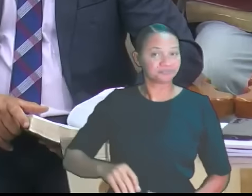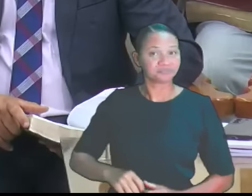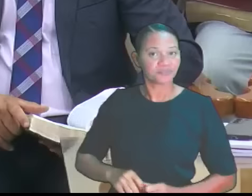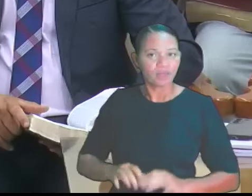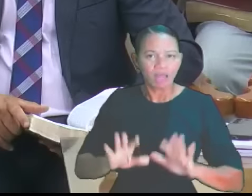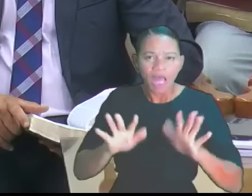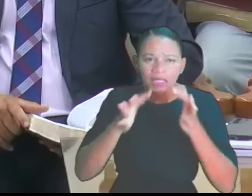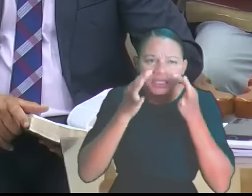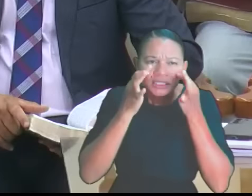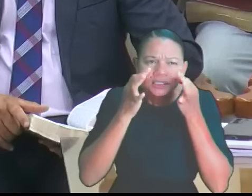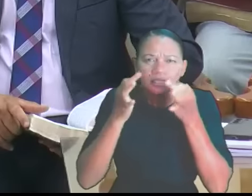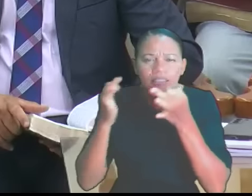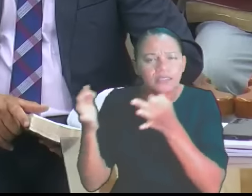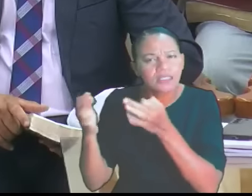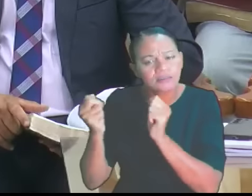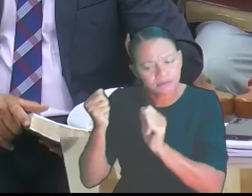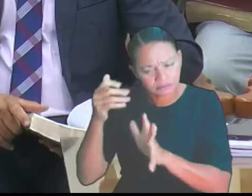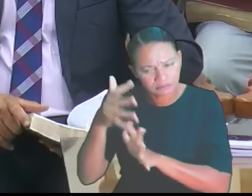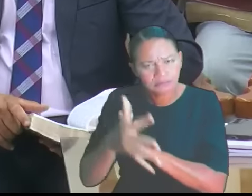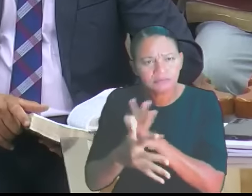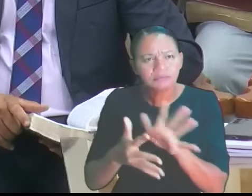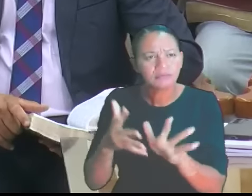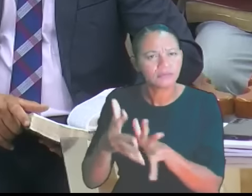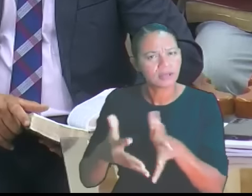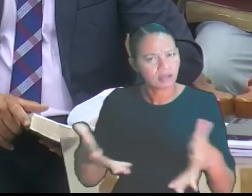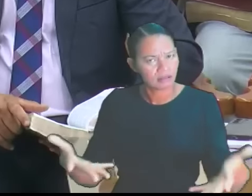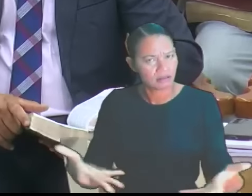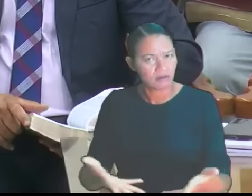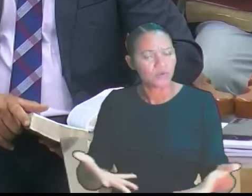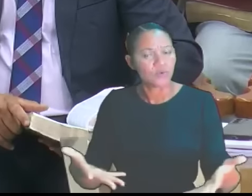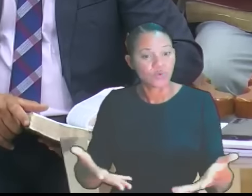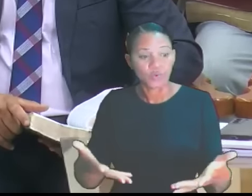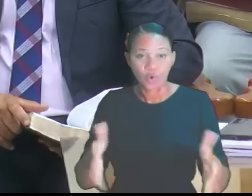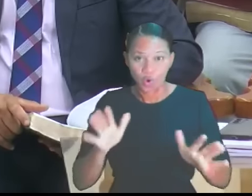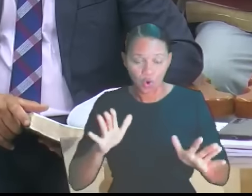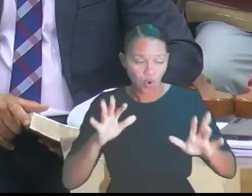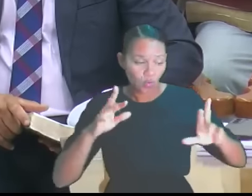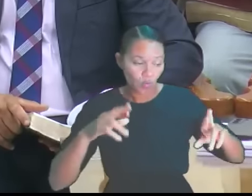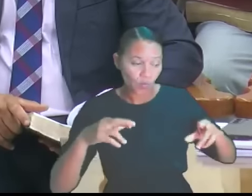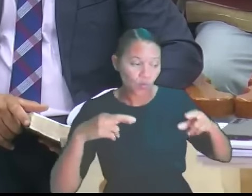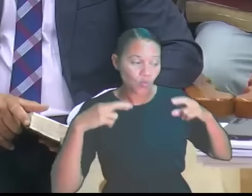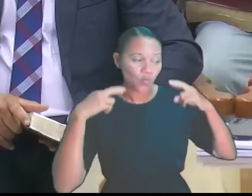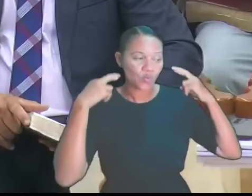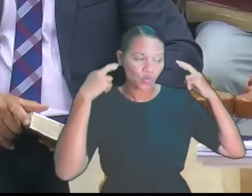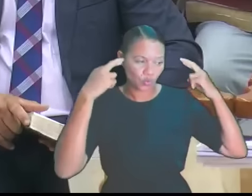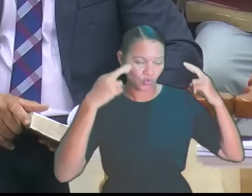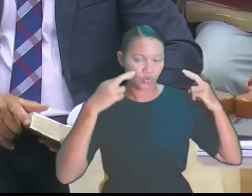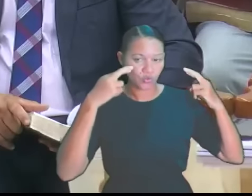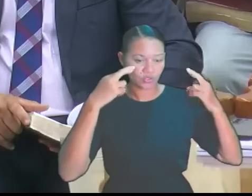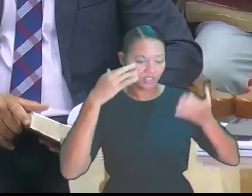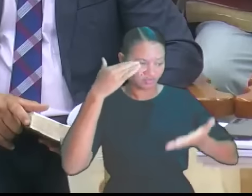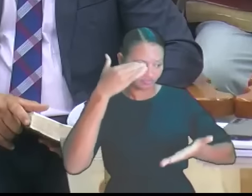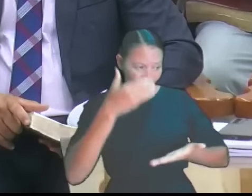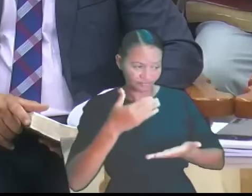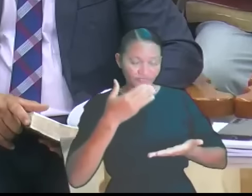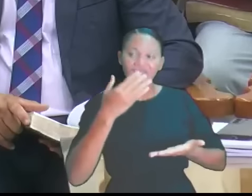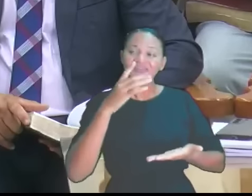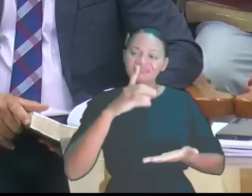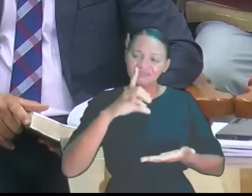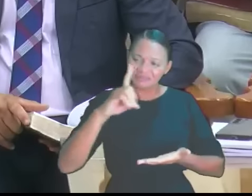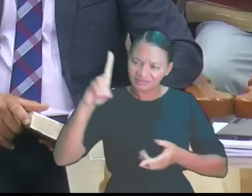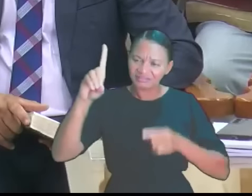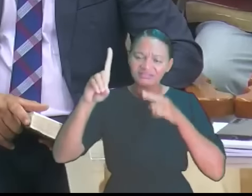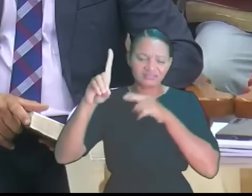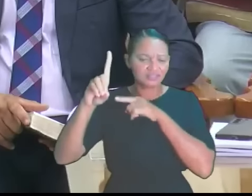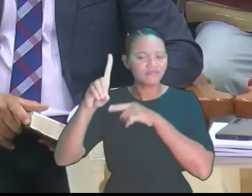Preste muita atenção nessa fala de Abraão. O cordeiro Deus proverá